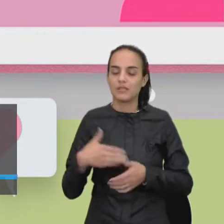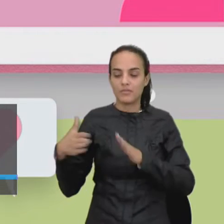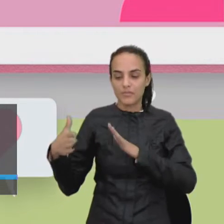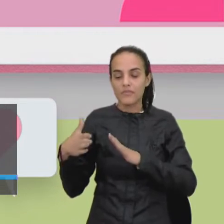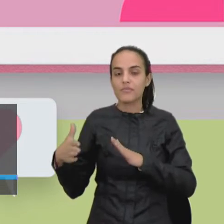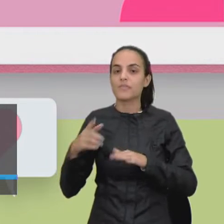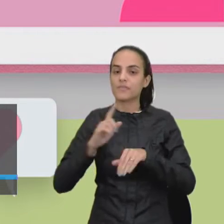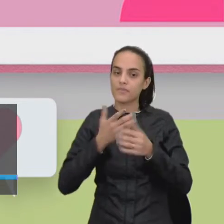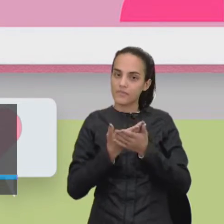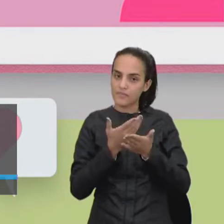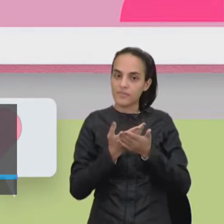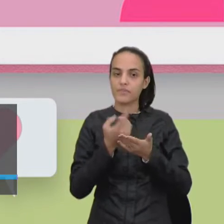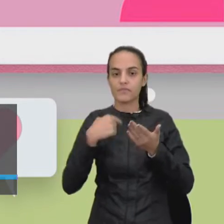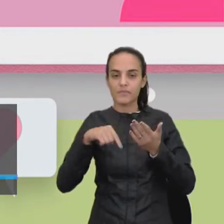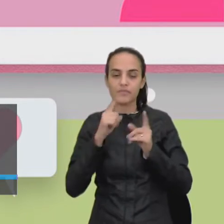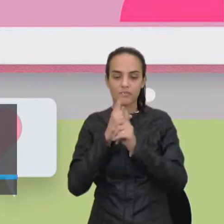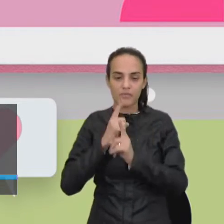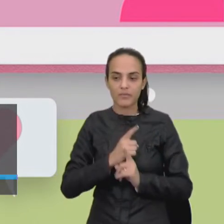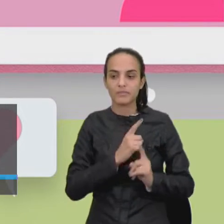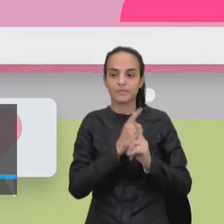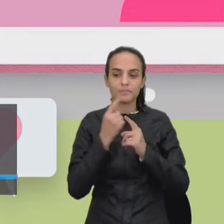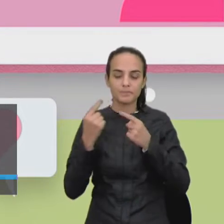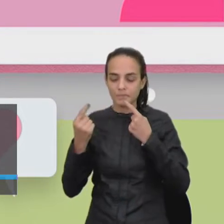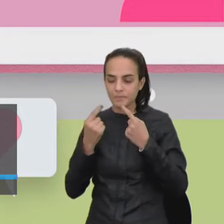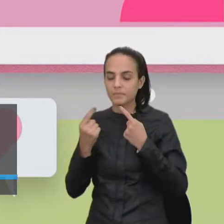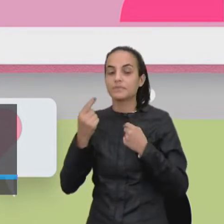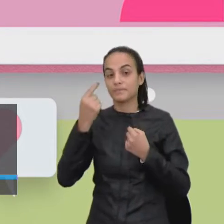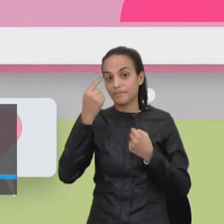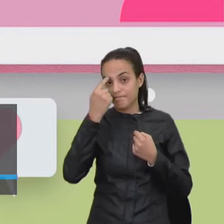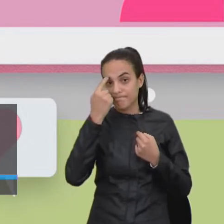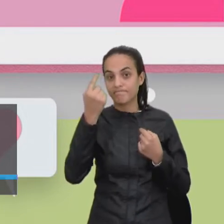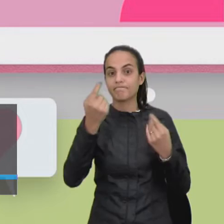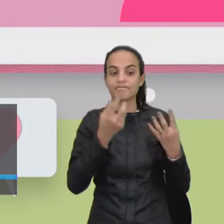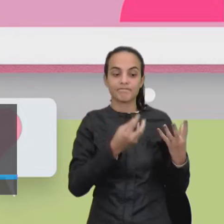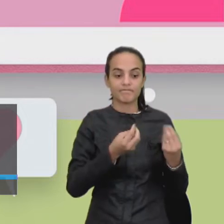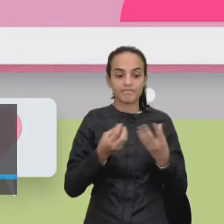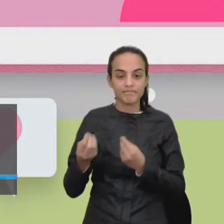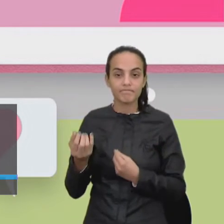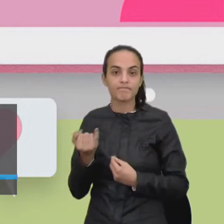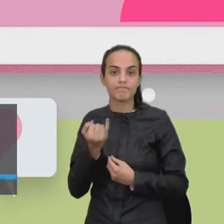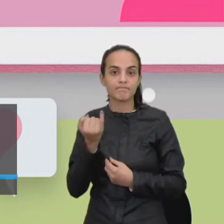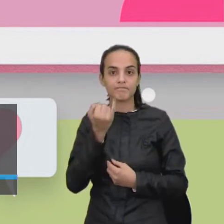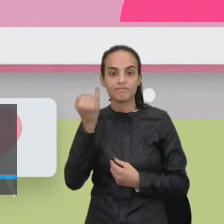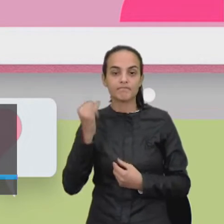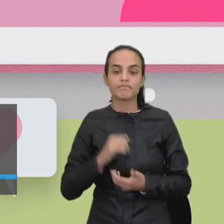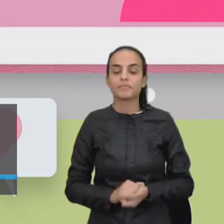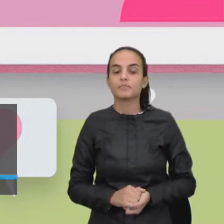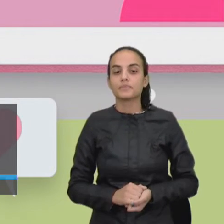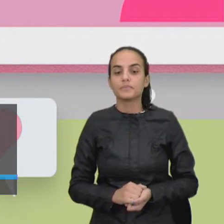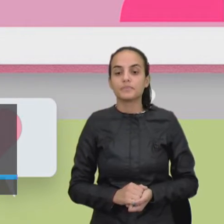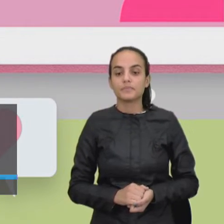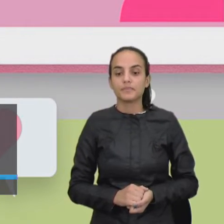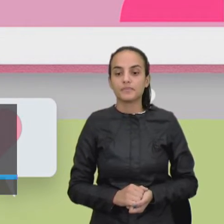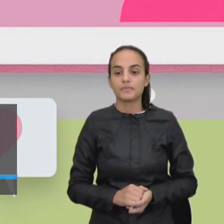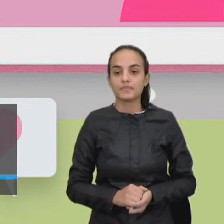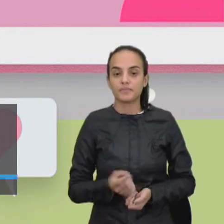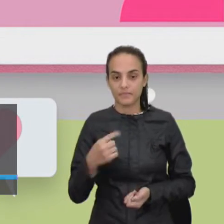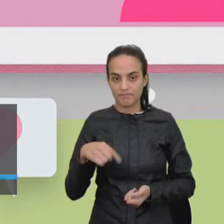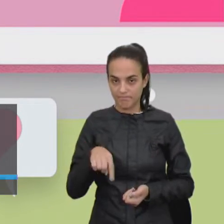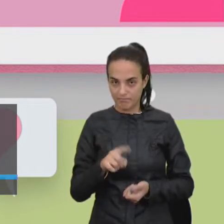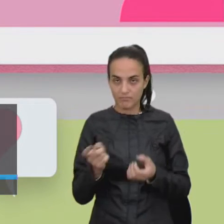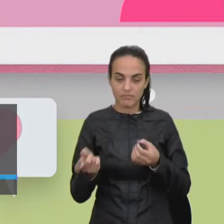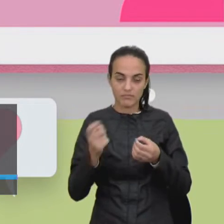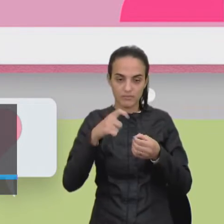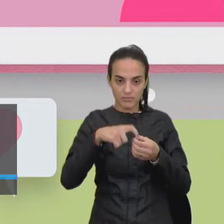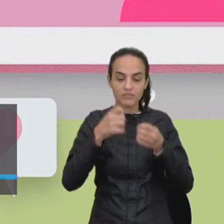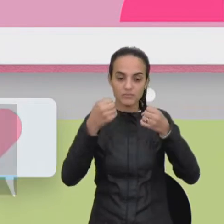dessa nossa aula que nós estamos descobrindo, pensando bastante sobre a relevância, o que é relevante. Para a gente retomar também a